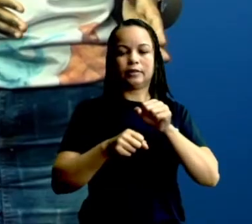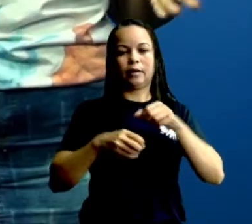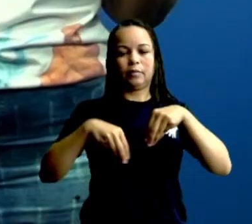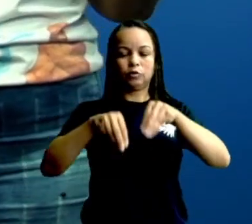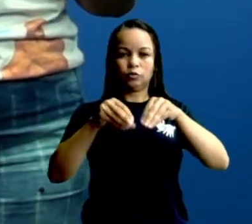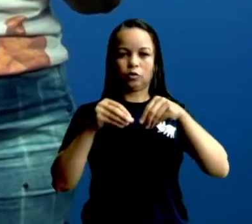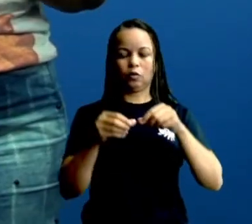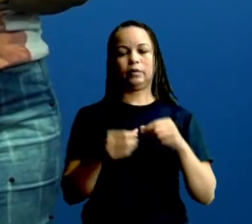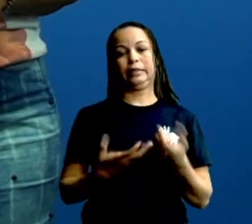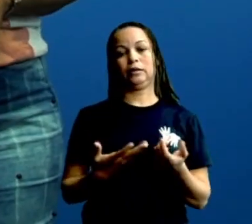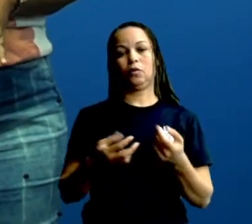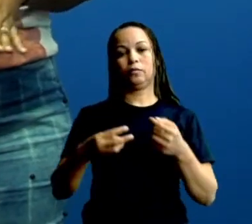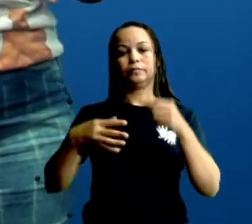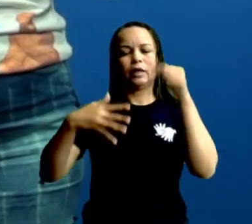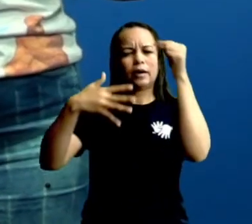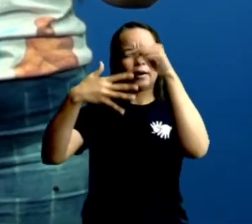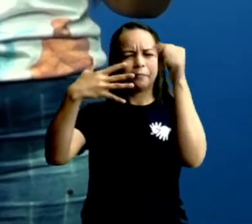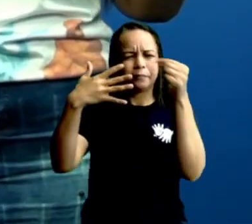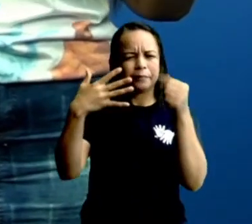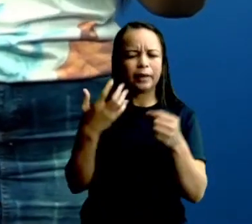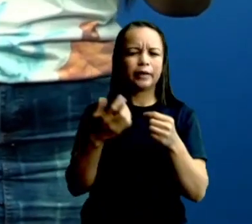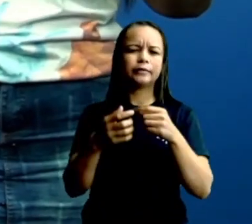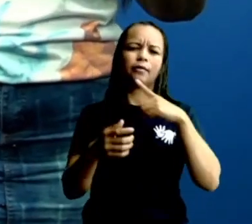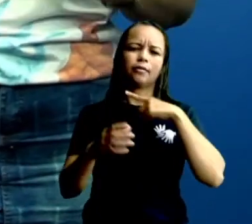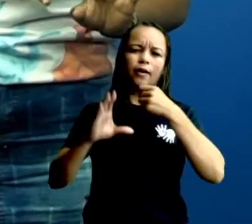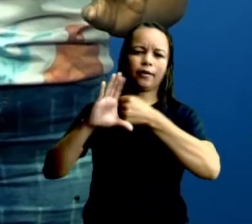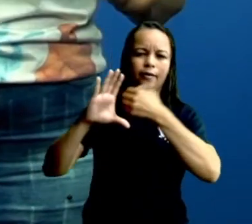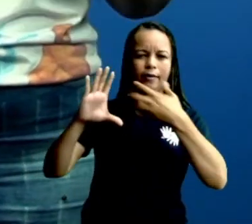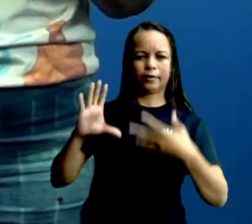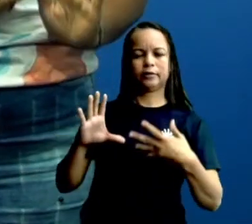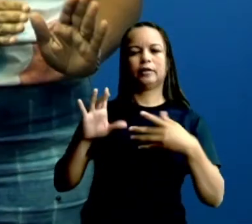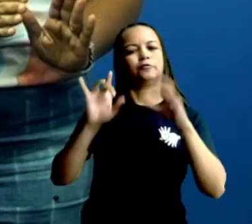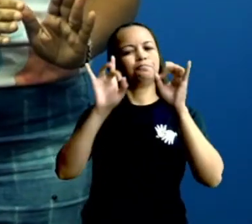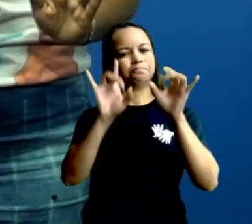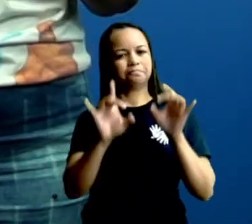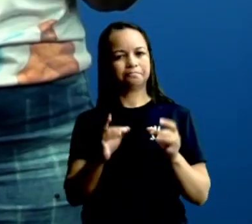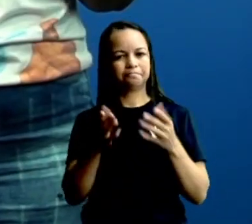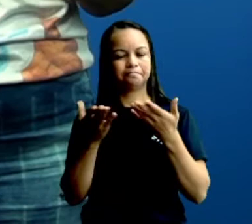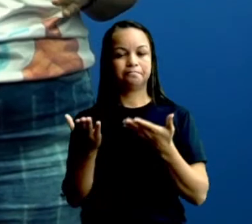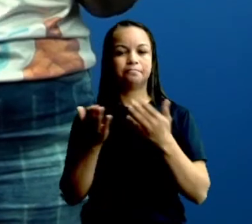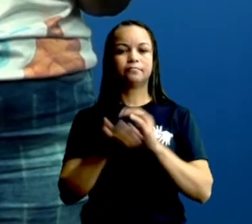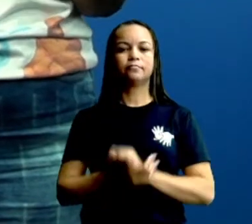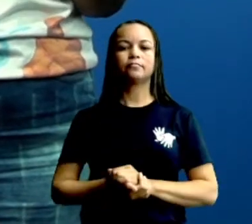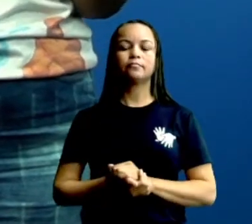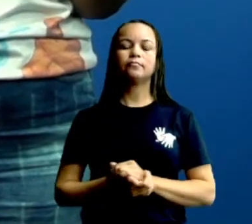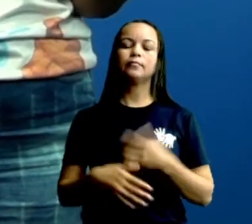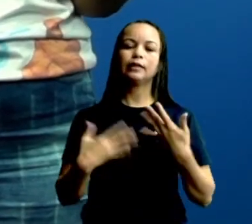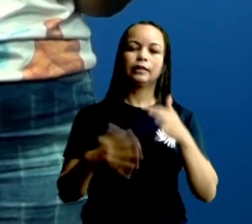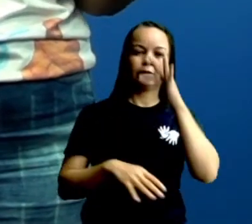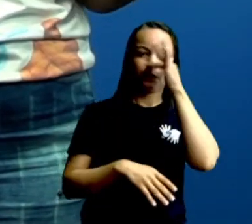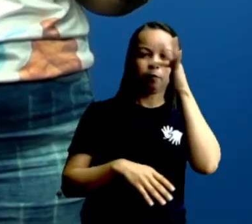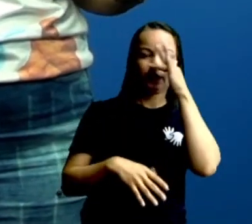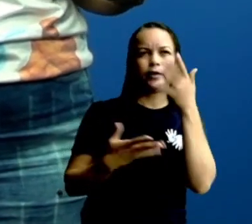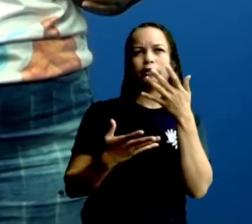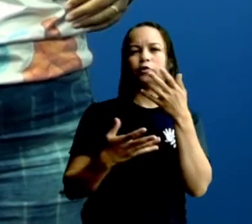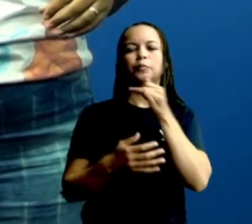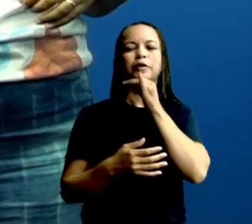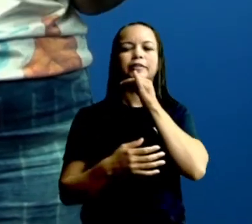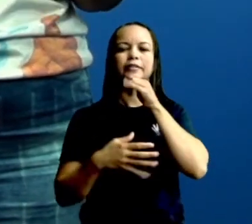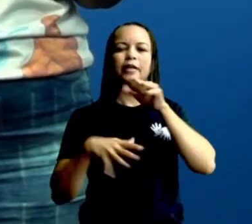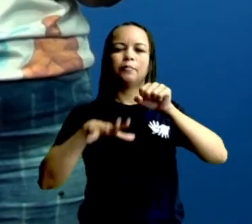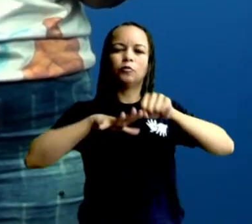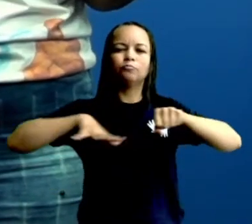planta tem a sua característica e a sua especificidade. Então, plantas, por exemplo, do